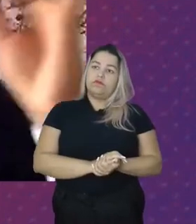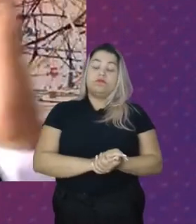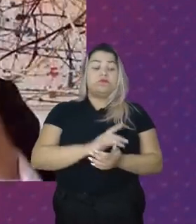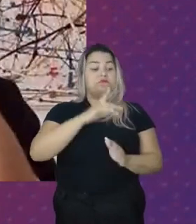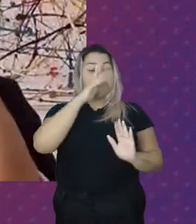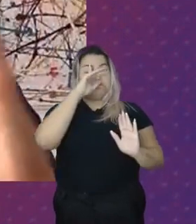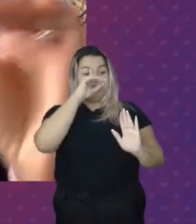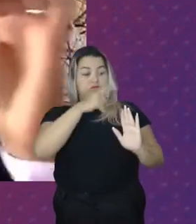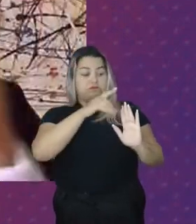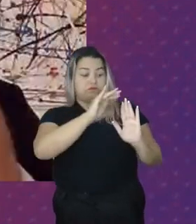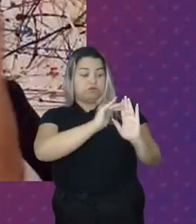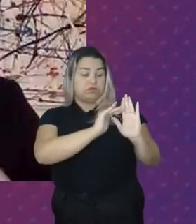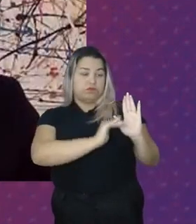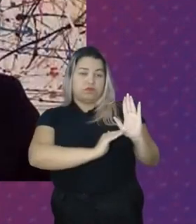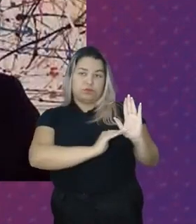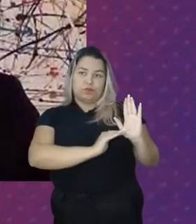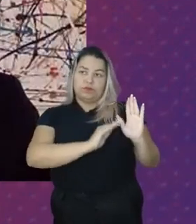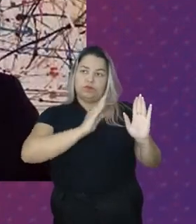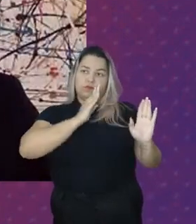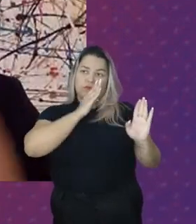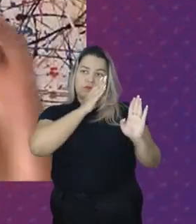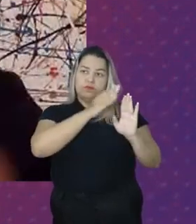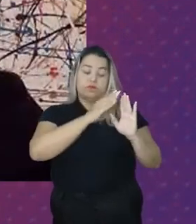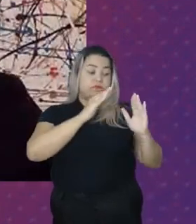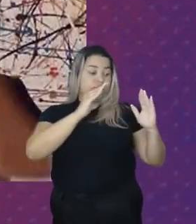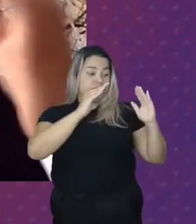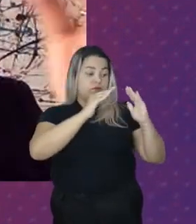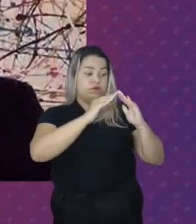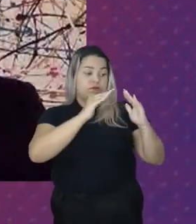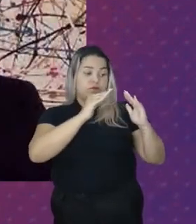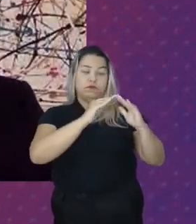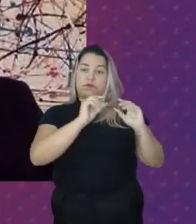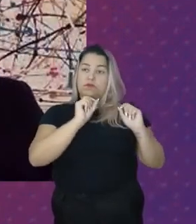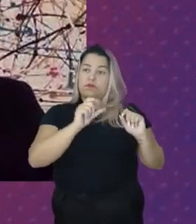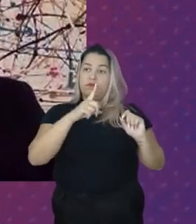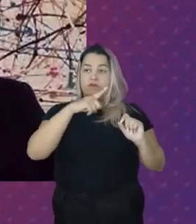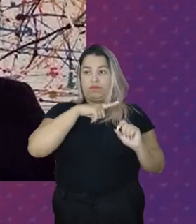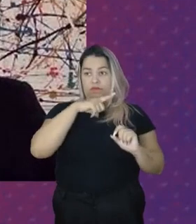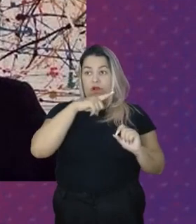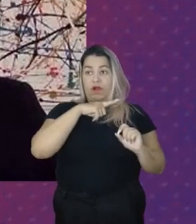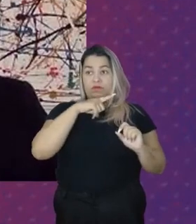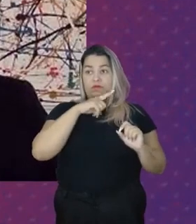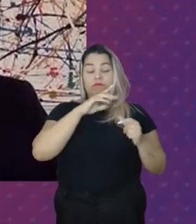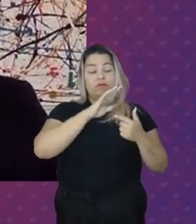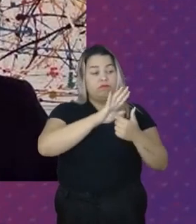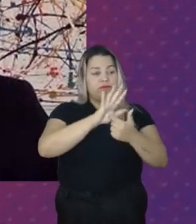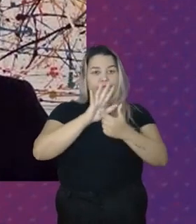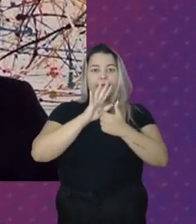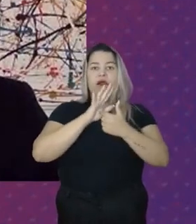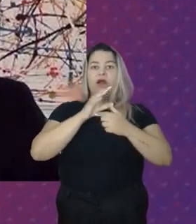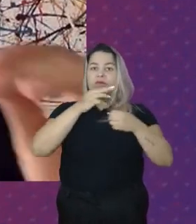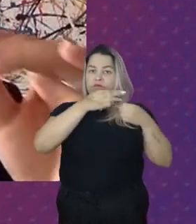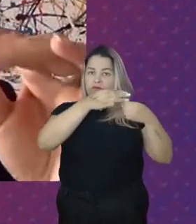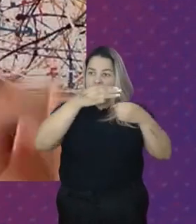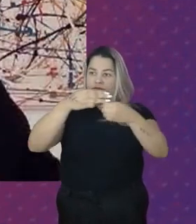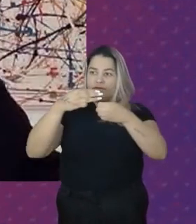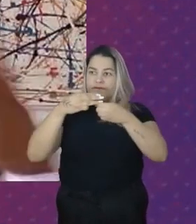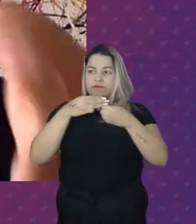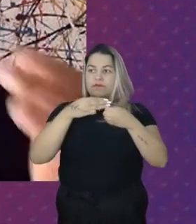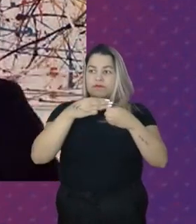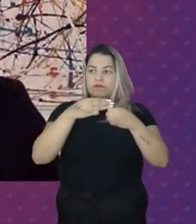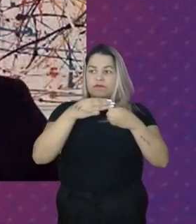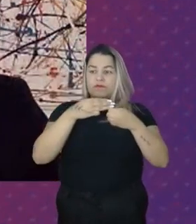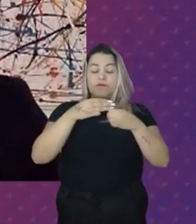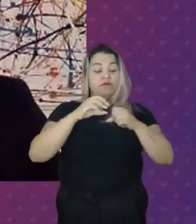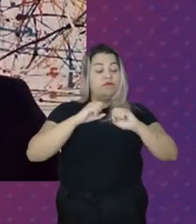demanda principal da classe senhorial quando edita as posturas municipais. A